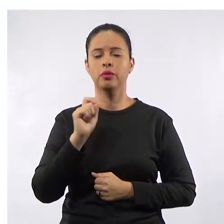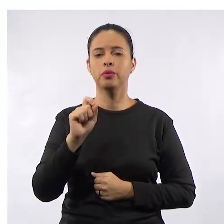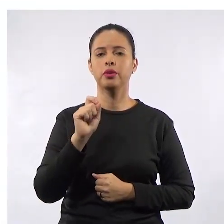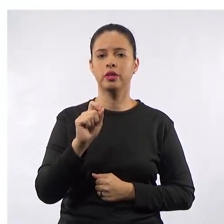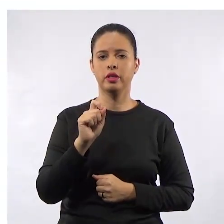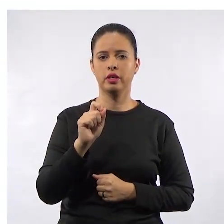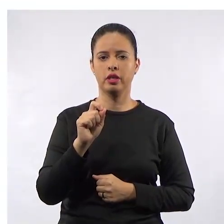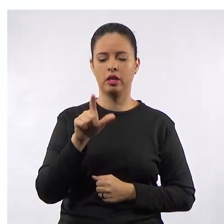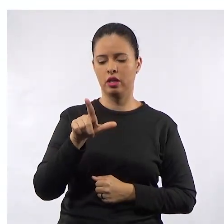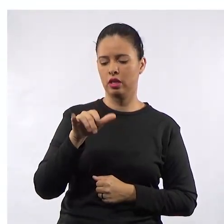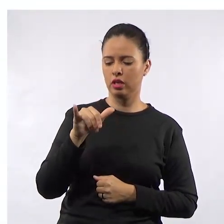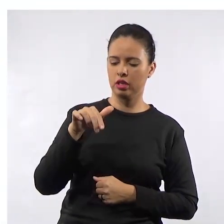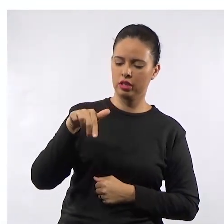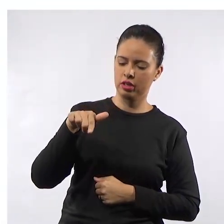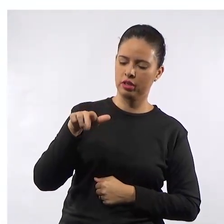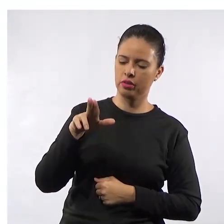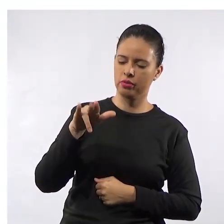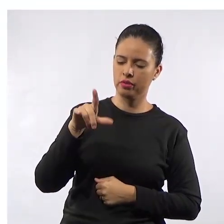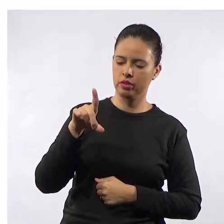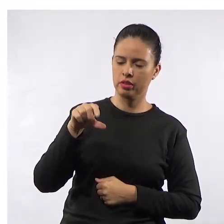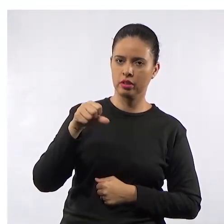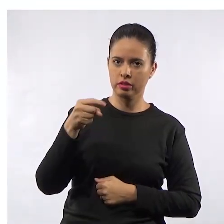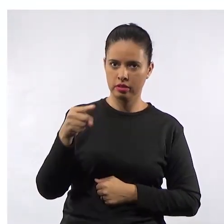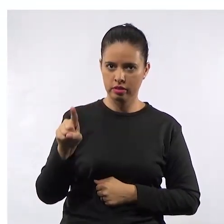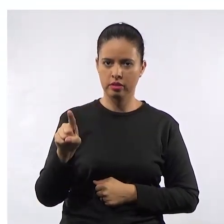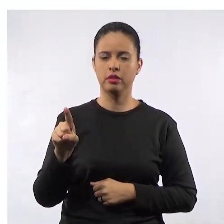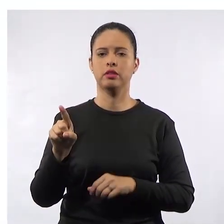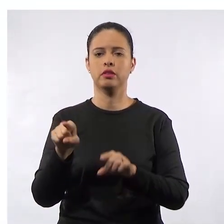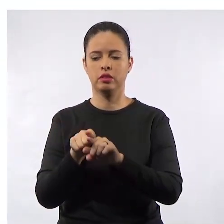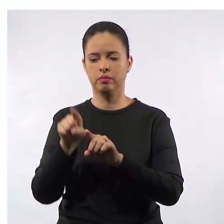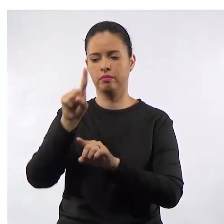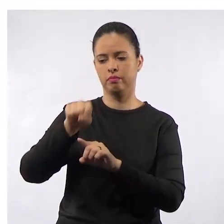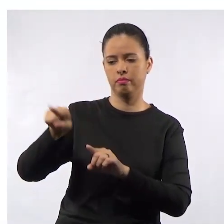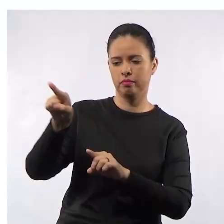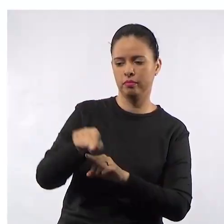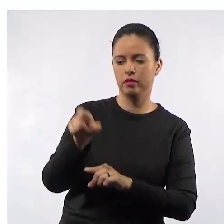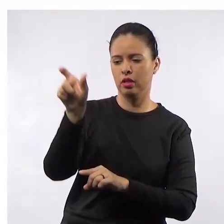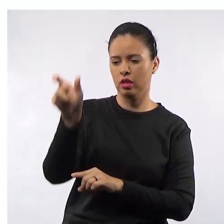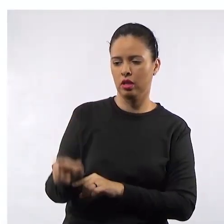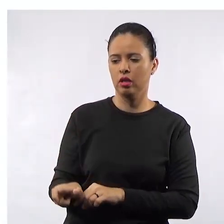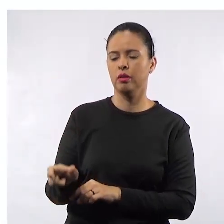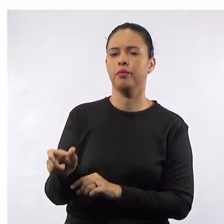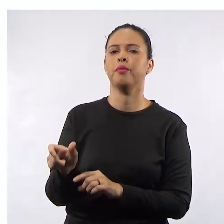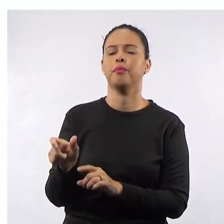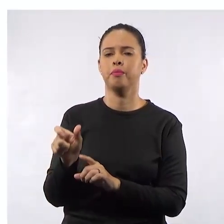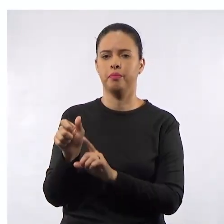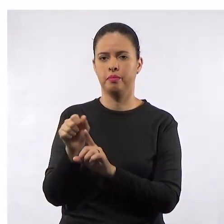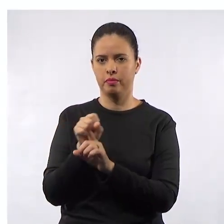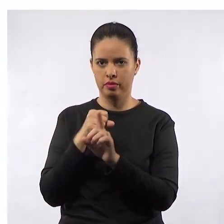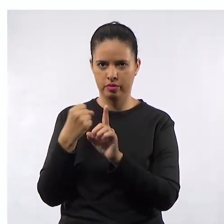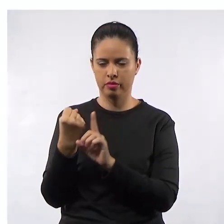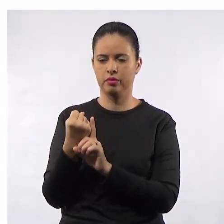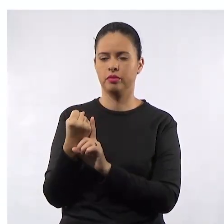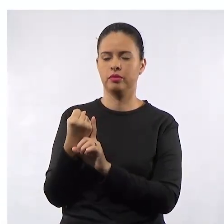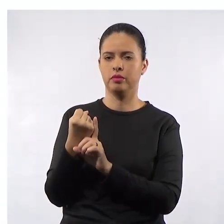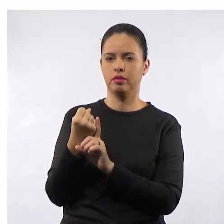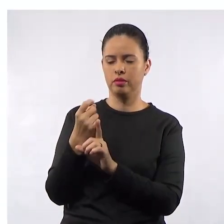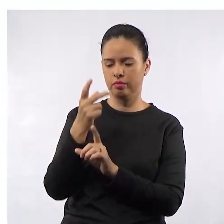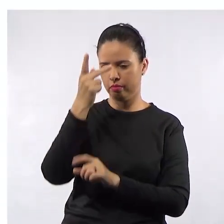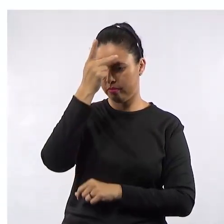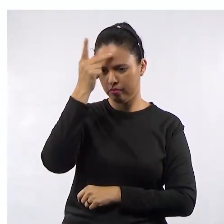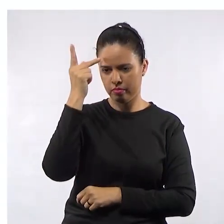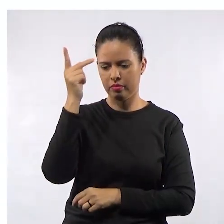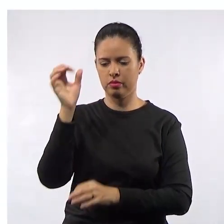a liquidação do patrimônio social da empresa e consequentemente a extinção da personalidade jurídica então para